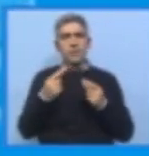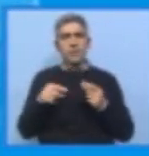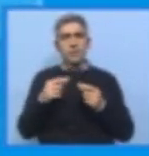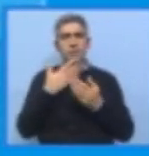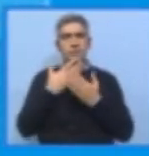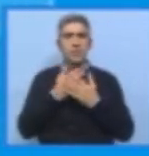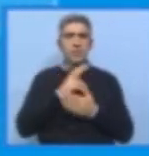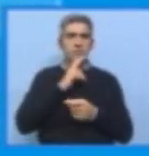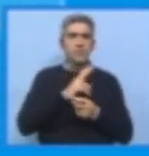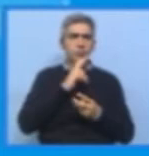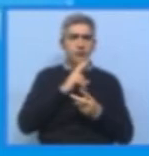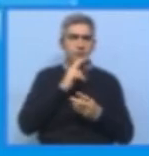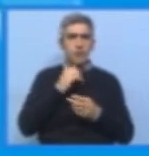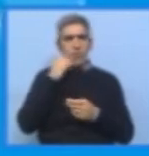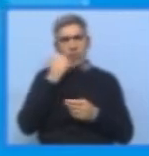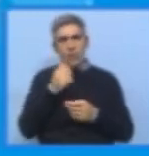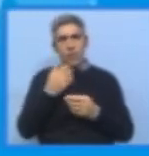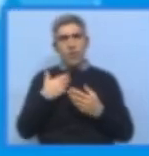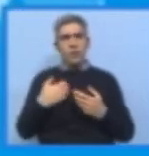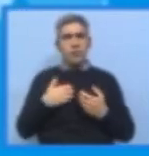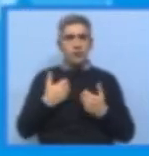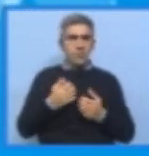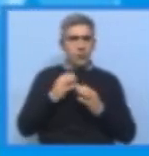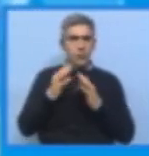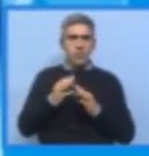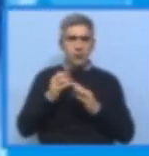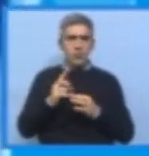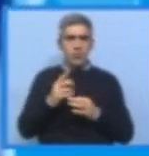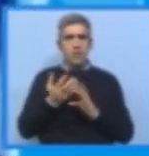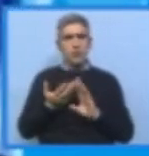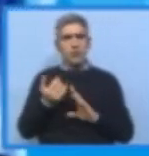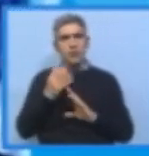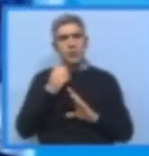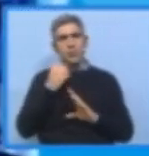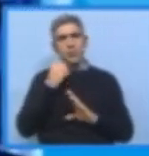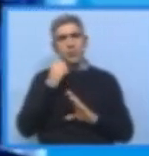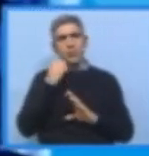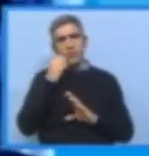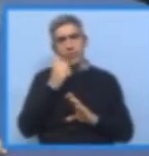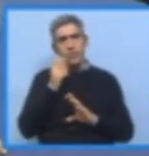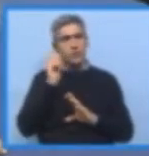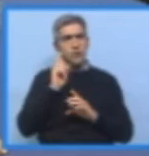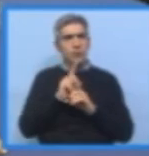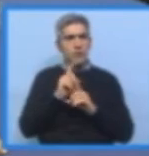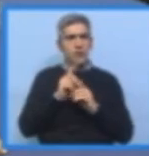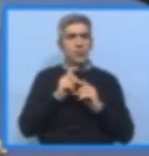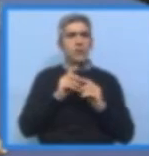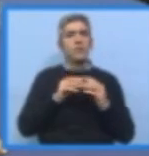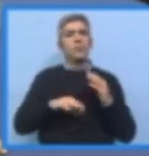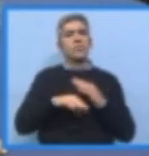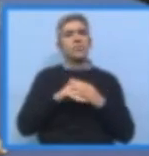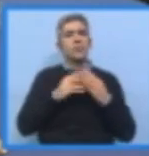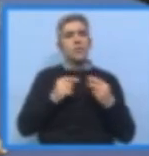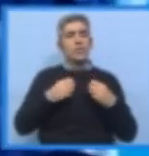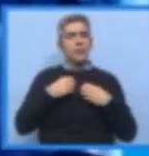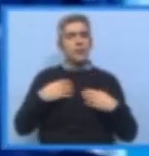dar resposta à dor, ao conforto das pessoas, que também é cuidar, tirar a dor, dar conforto. É tão importante como curar uma pneumonia, está bem?